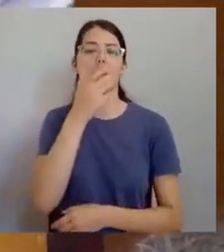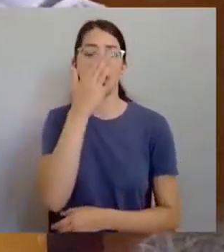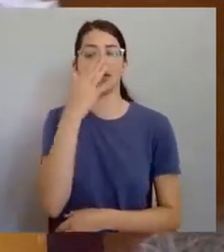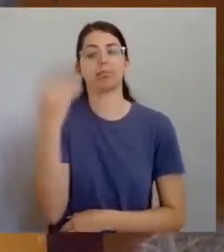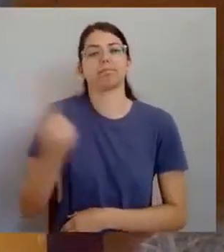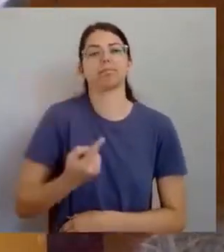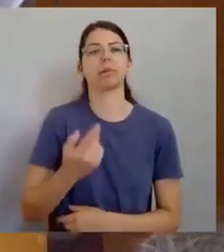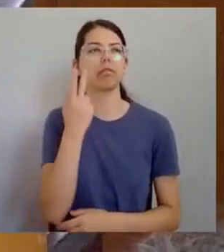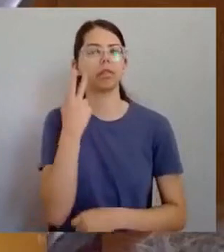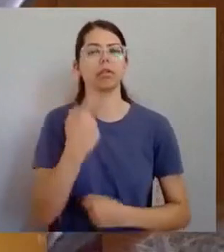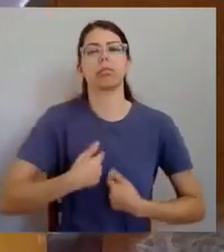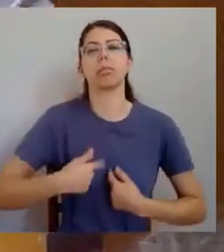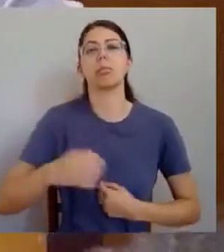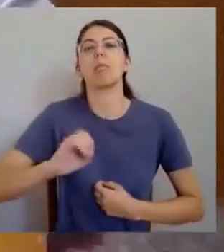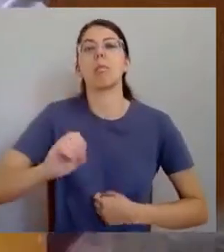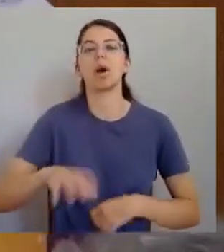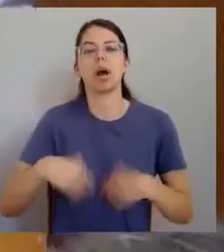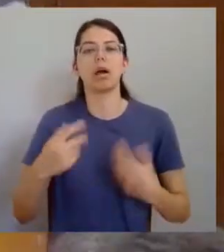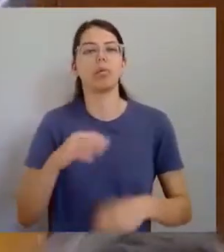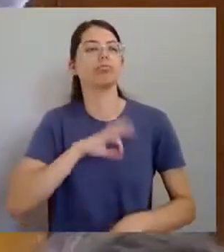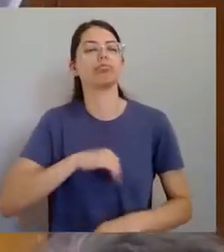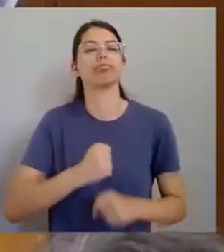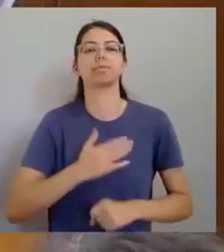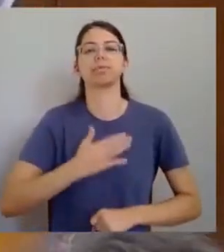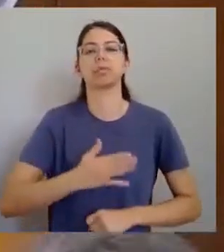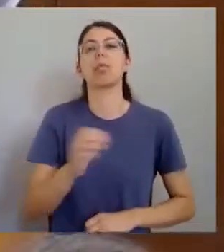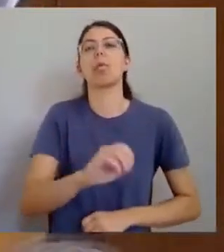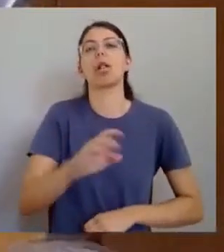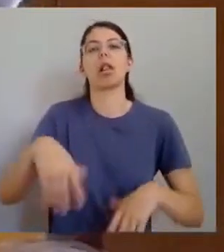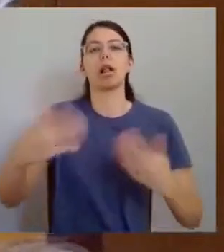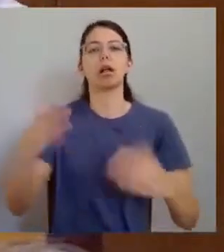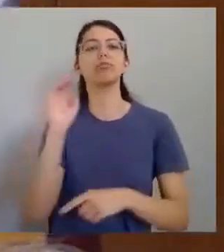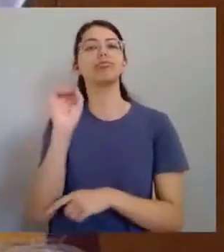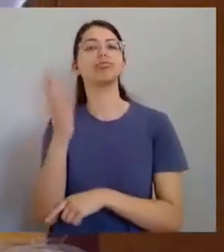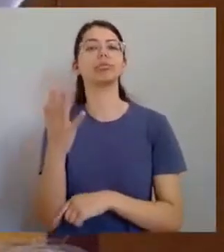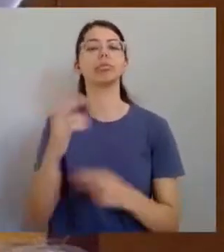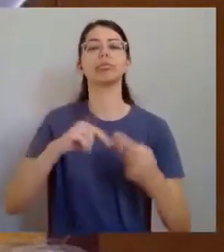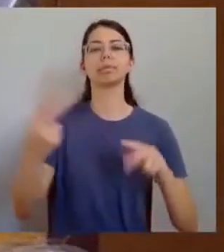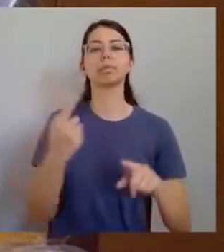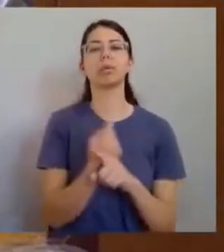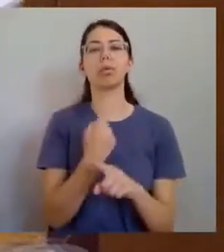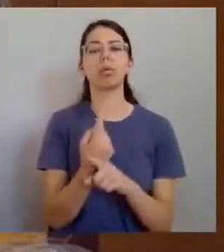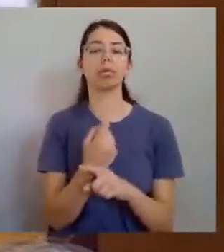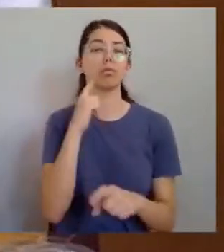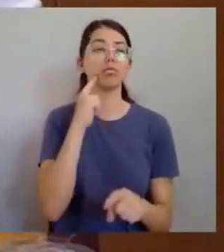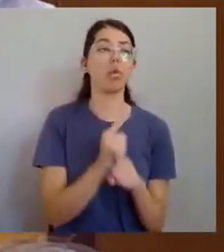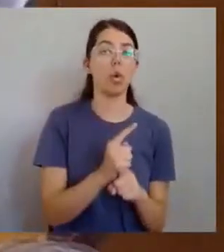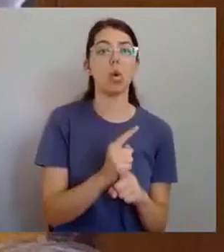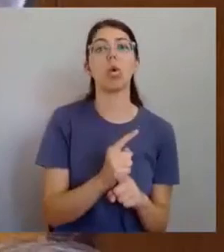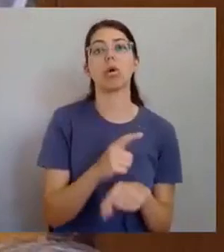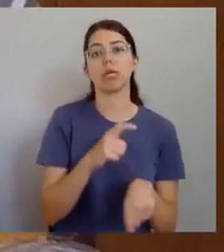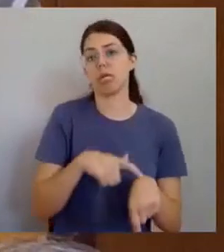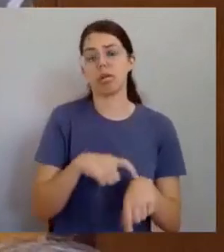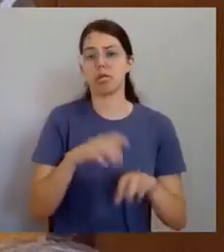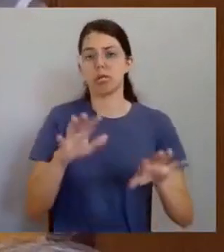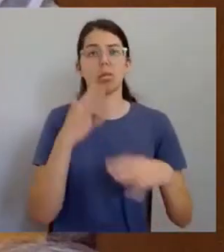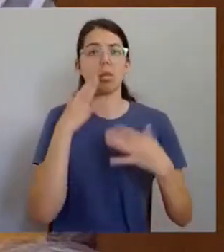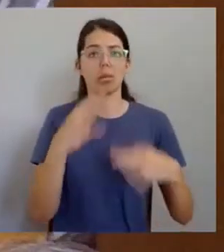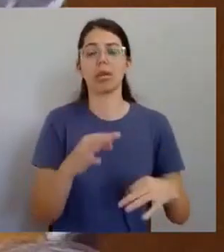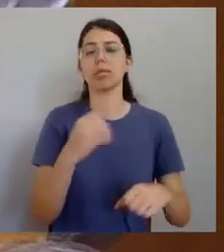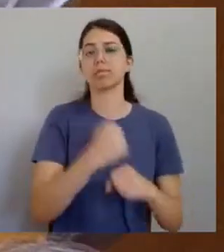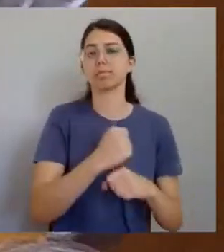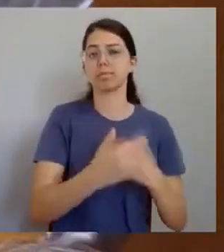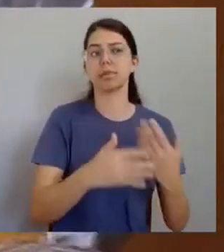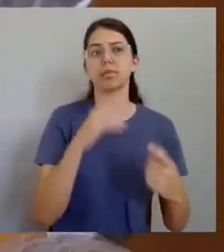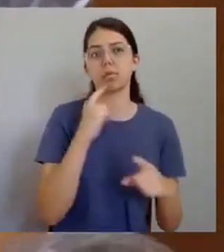vidas, como se não tivessem as suas profissões, que em muitos dos eventos do município colidem com a hora normal de trabalho. E depois o Sr.